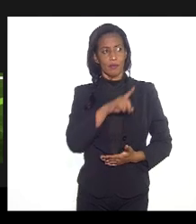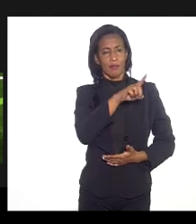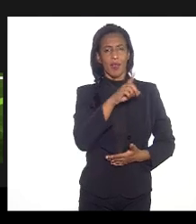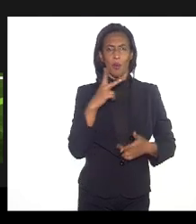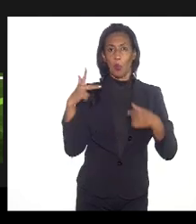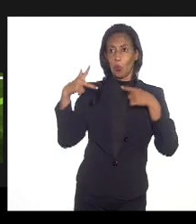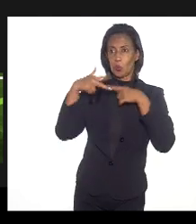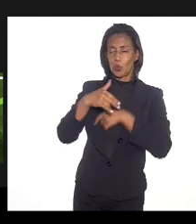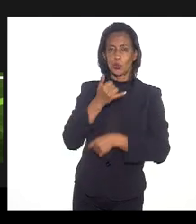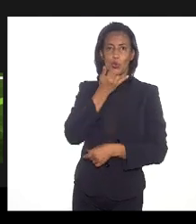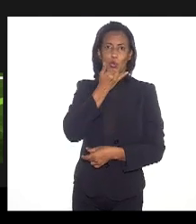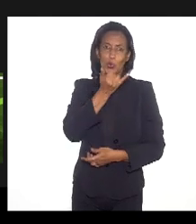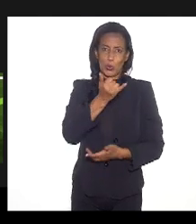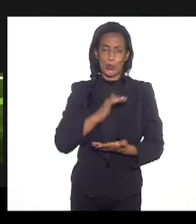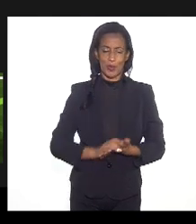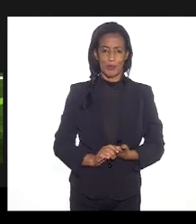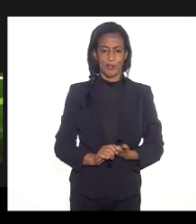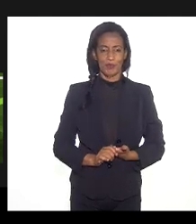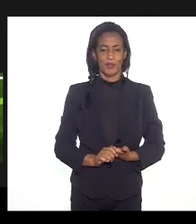parte, por favor? Pois não.